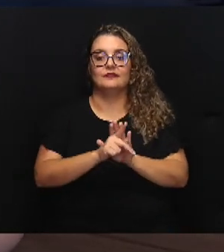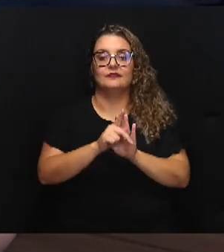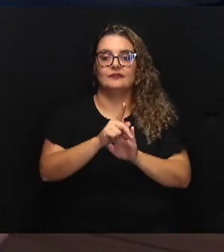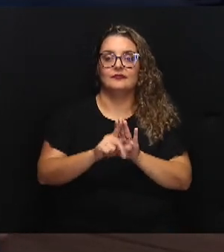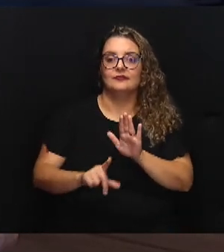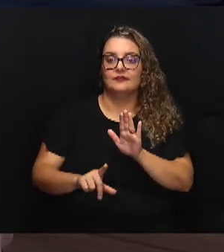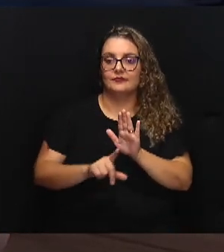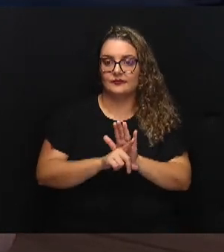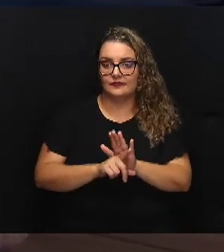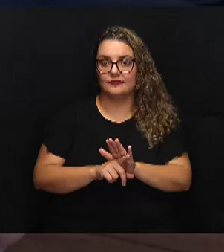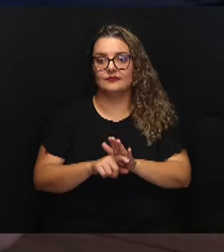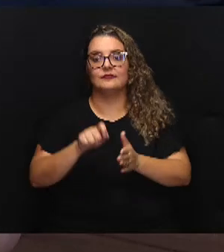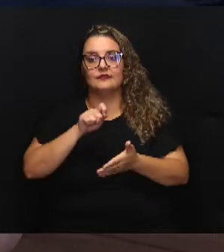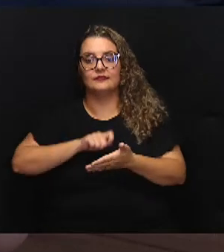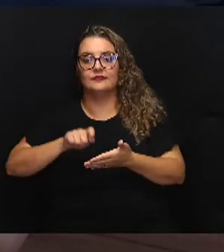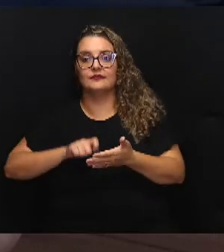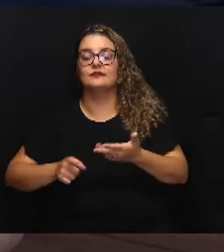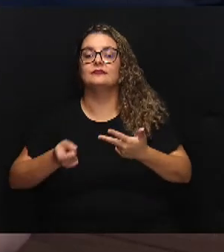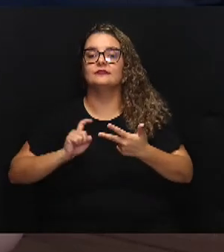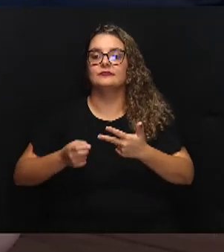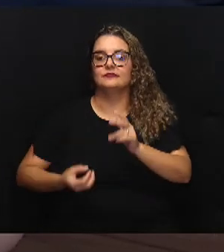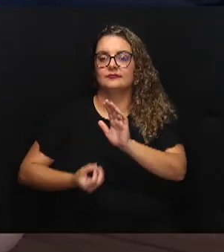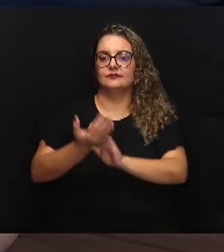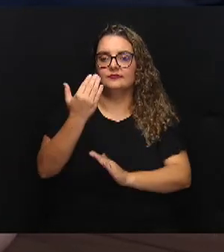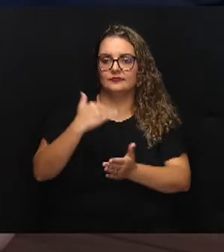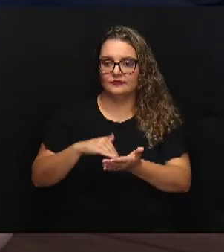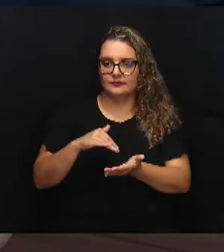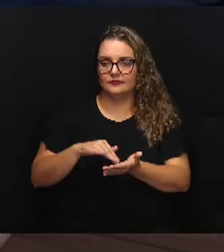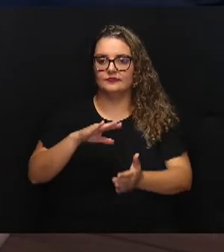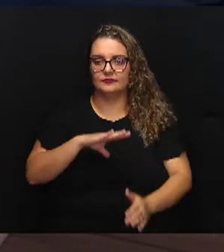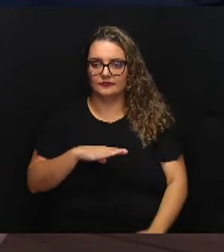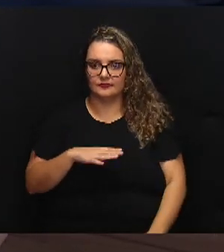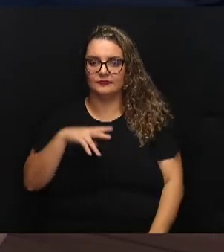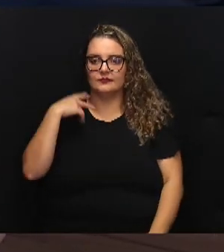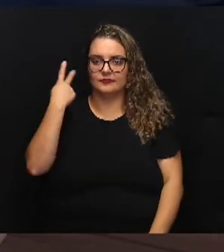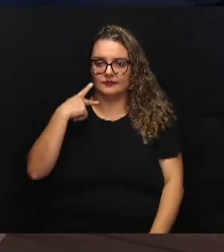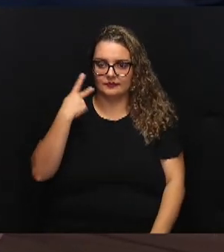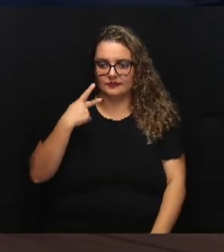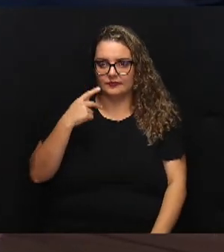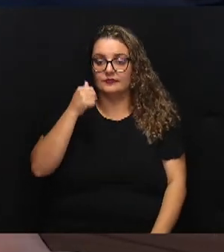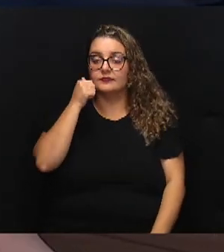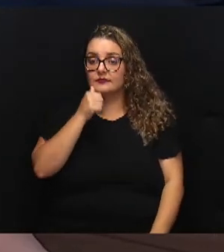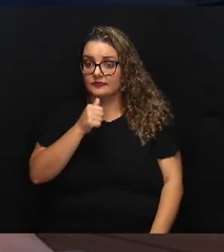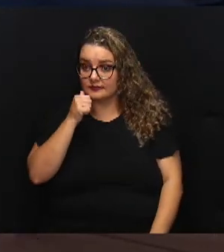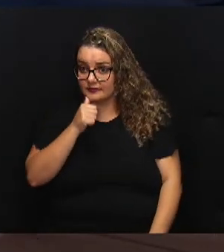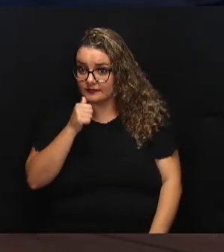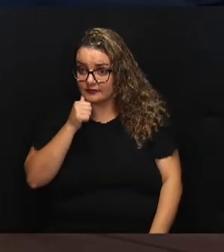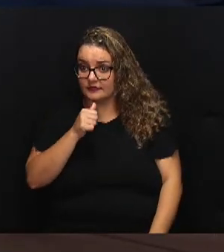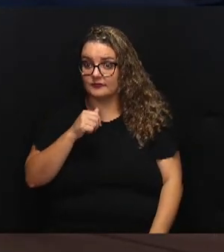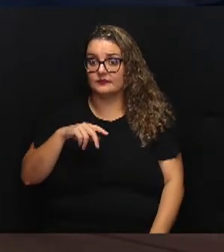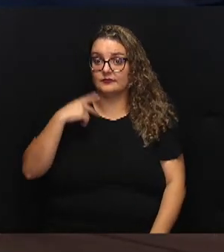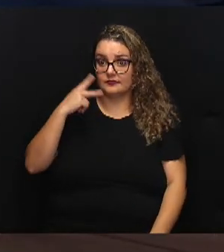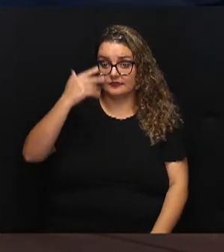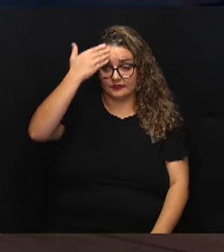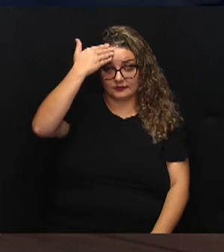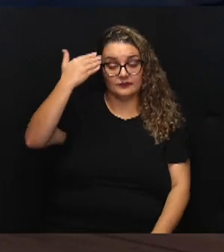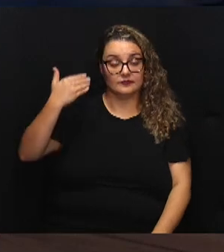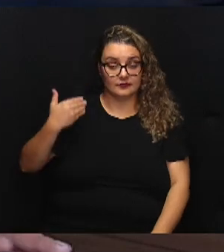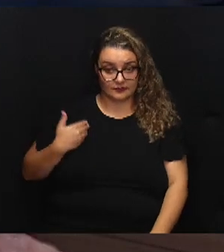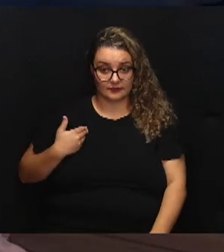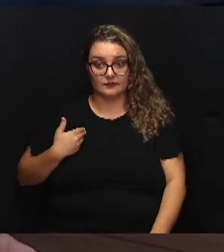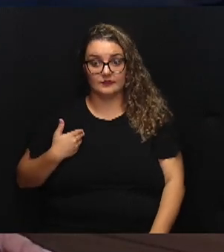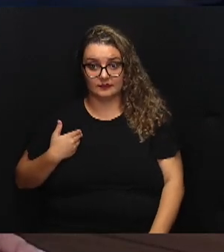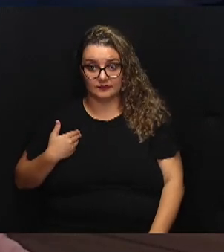autoria do Executivo que cria a Secretaria Municipal de Políticas para a Mulher. A vereadora Débora